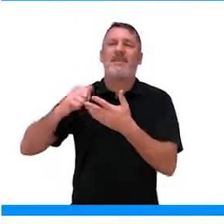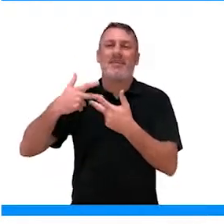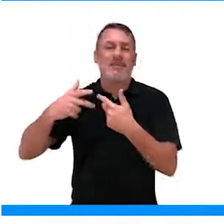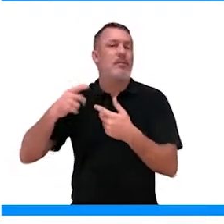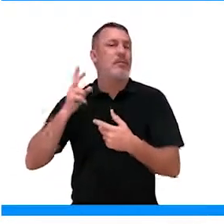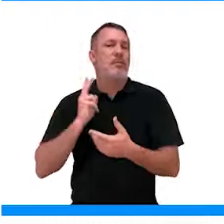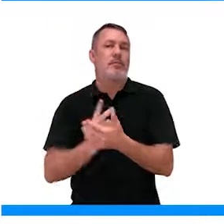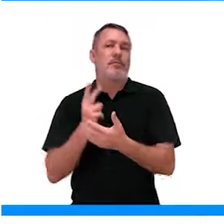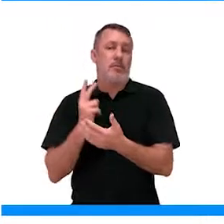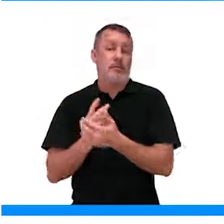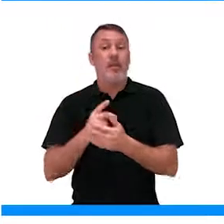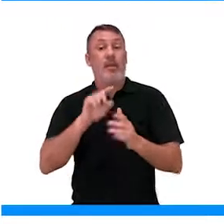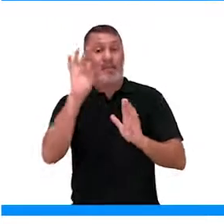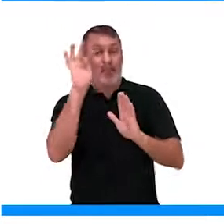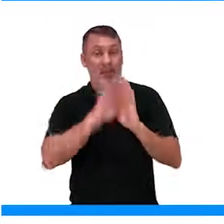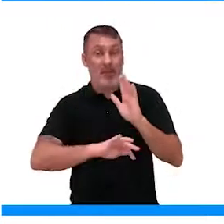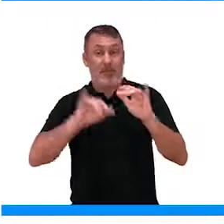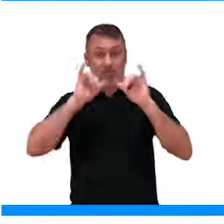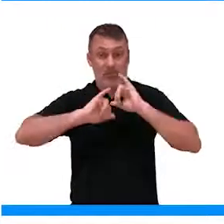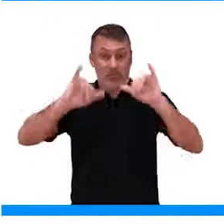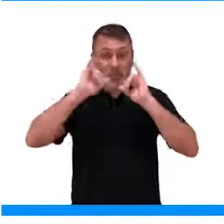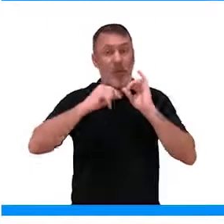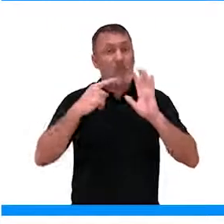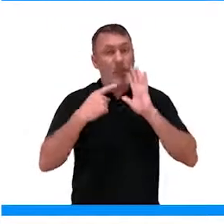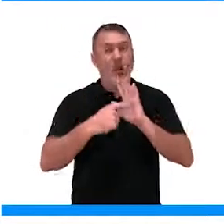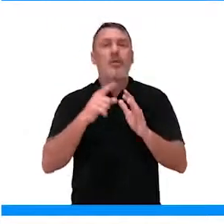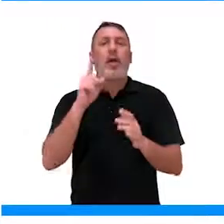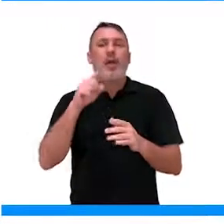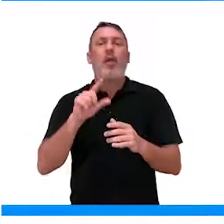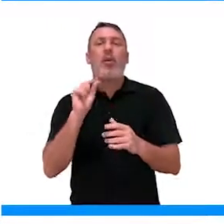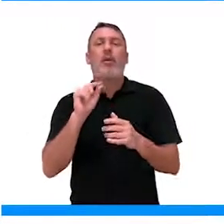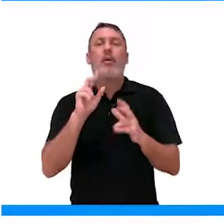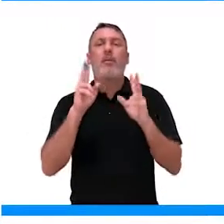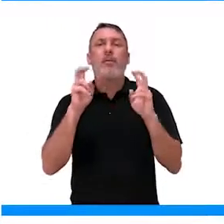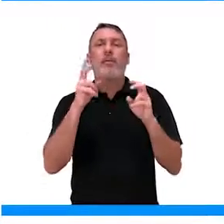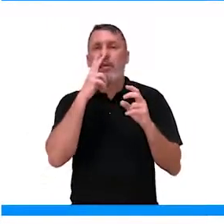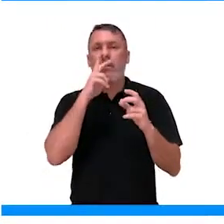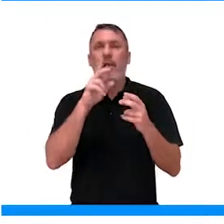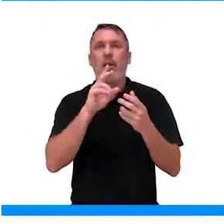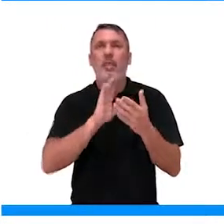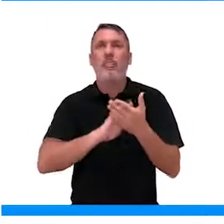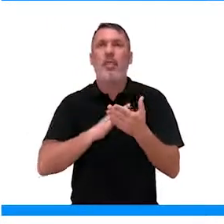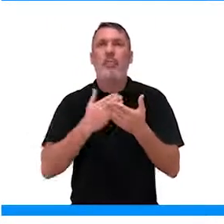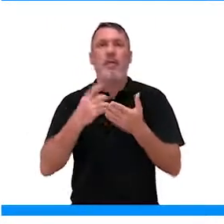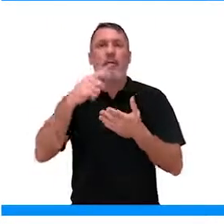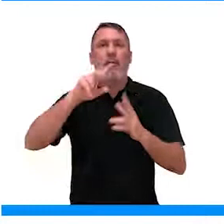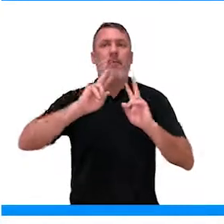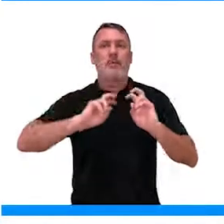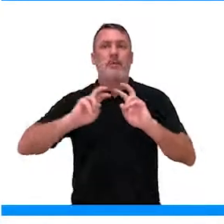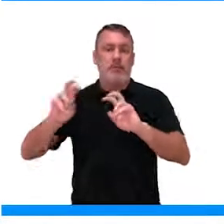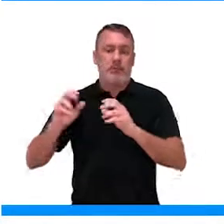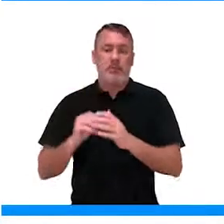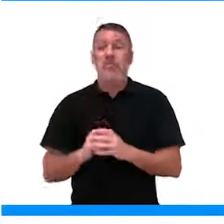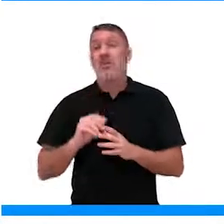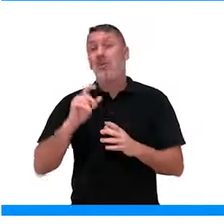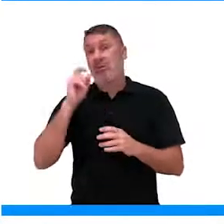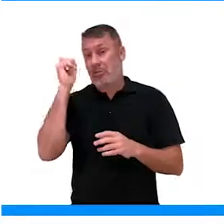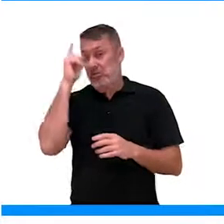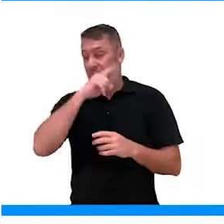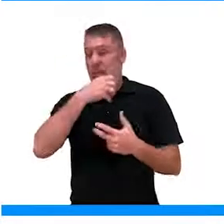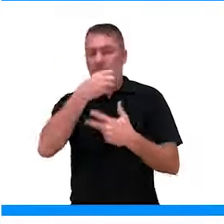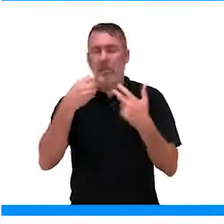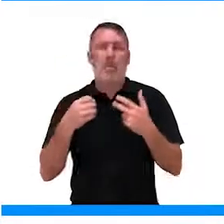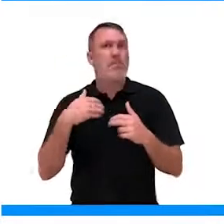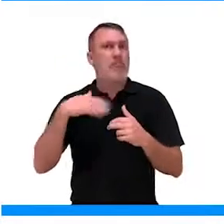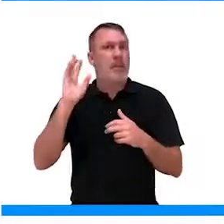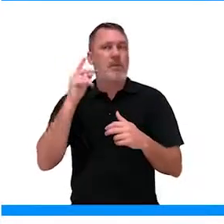se pensar isso. Então, o texto publicitário ele vai trazer essa carga de interpretações. E é bem difícil ter uma